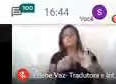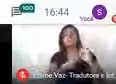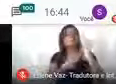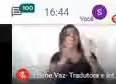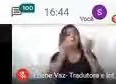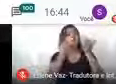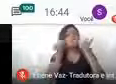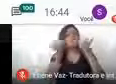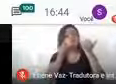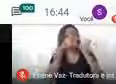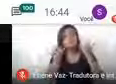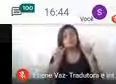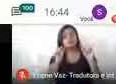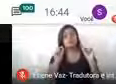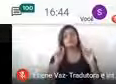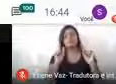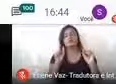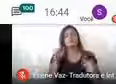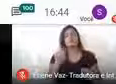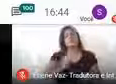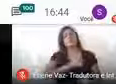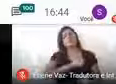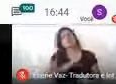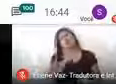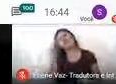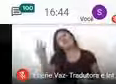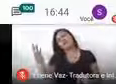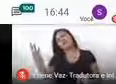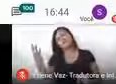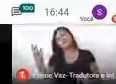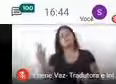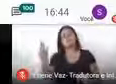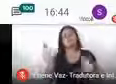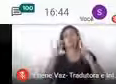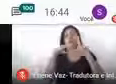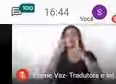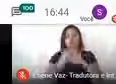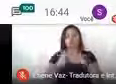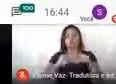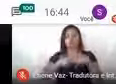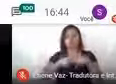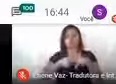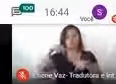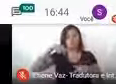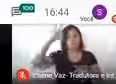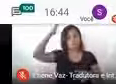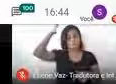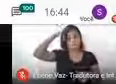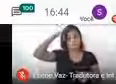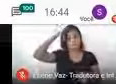território nacional. É um número muito expressivo, de